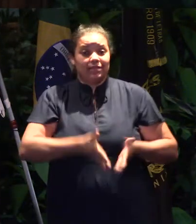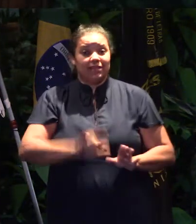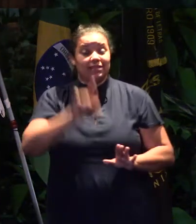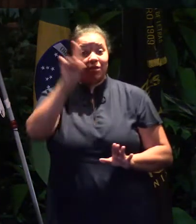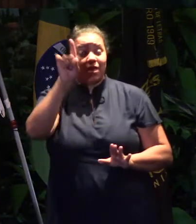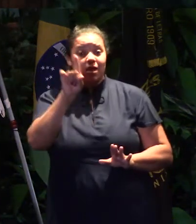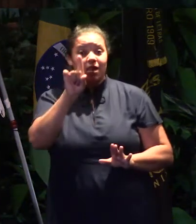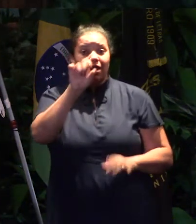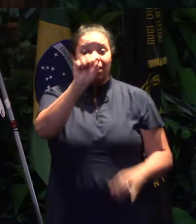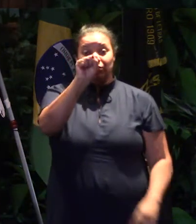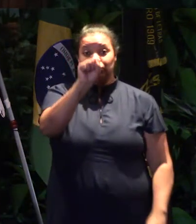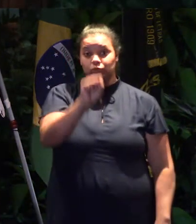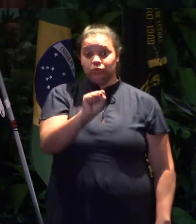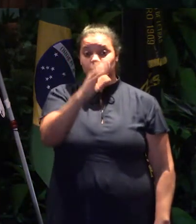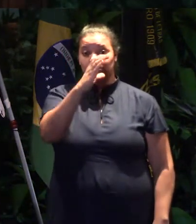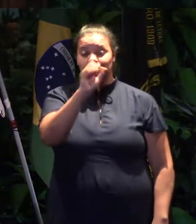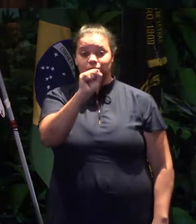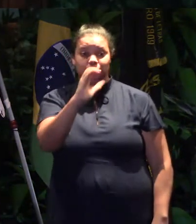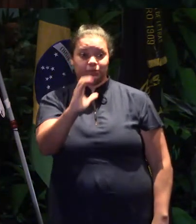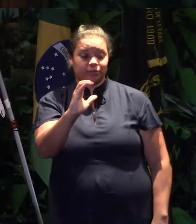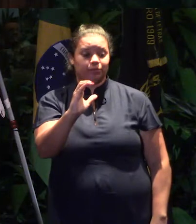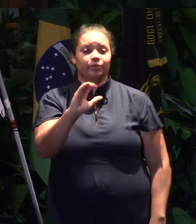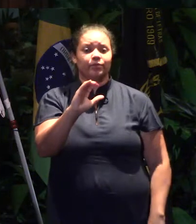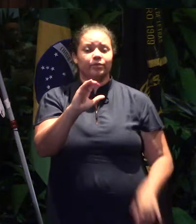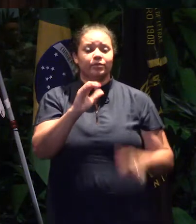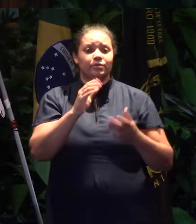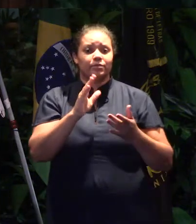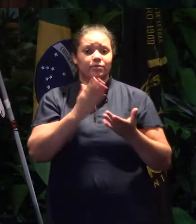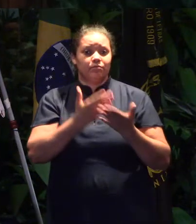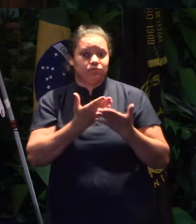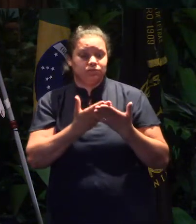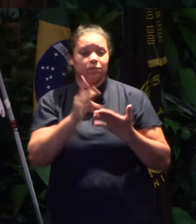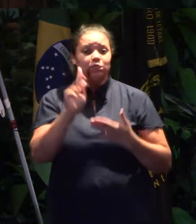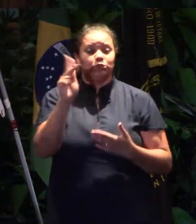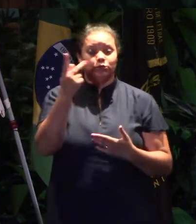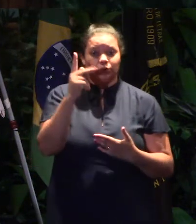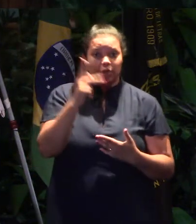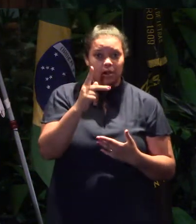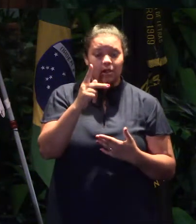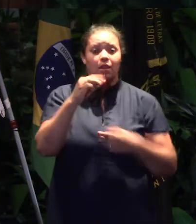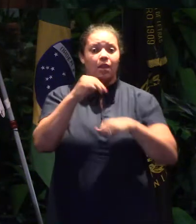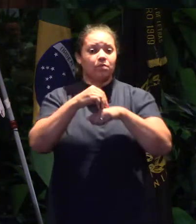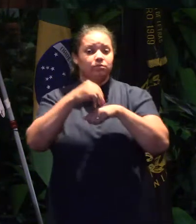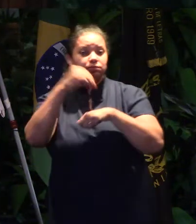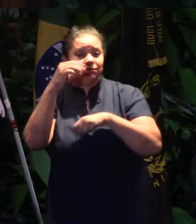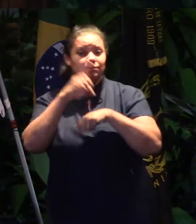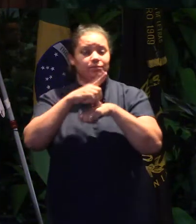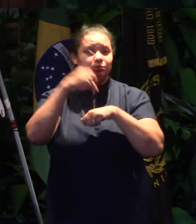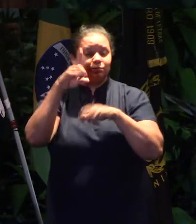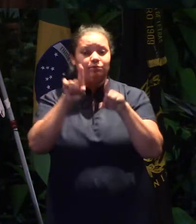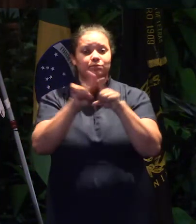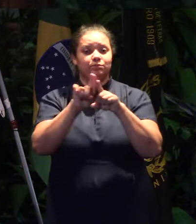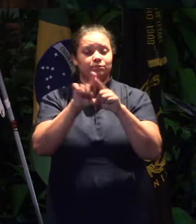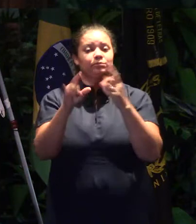os 4 anos de idade. É formado em História, mestre e doutor em Educação pelo